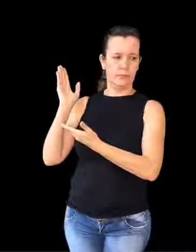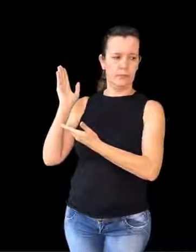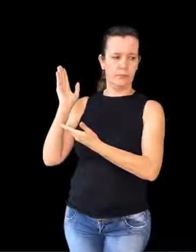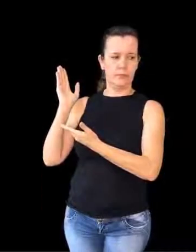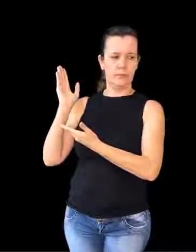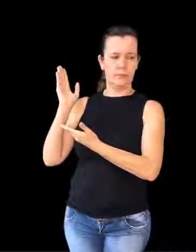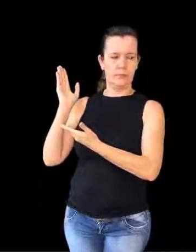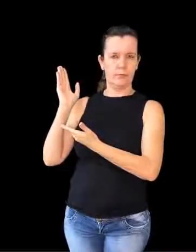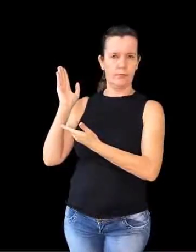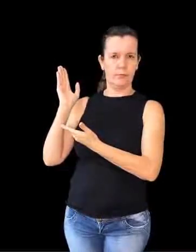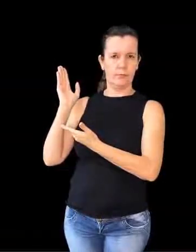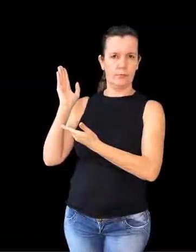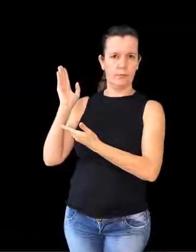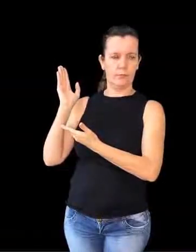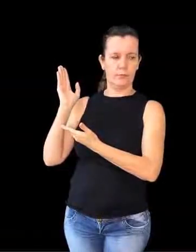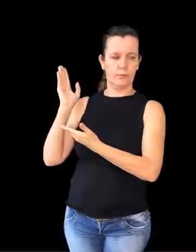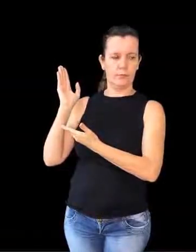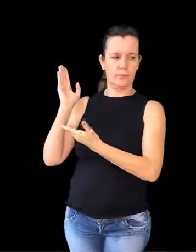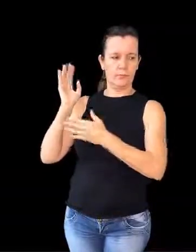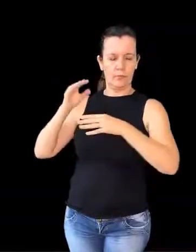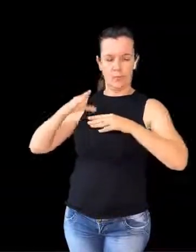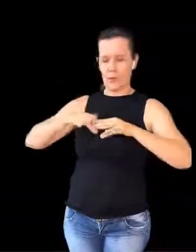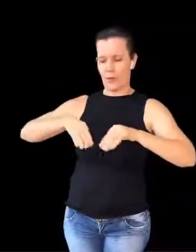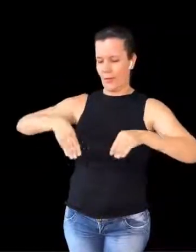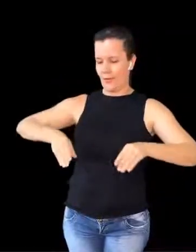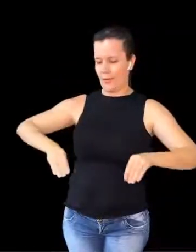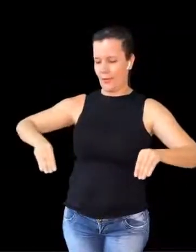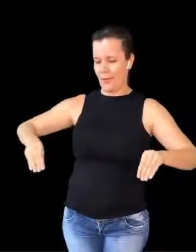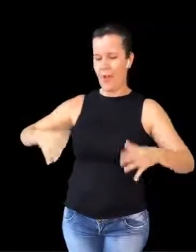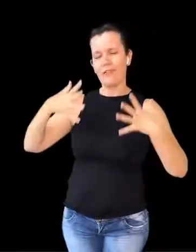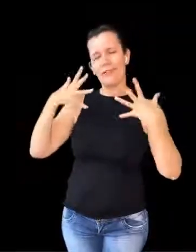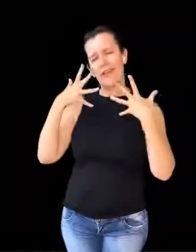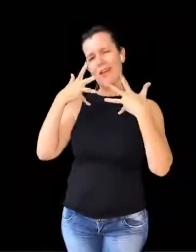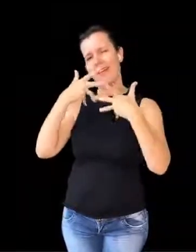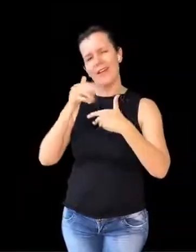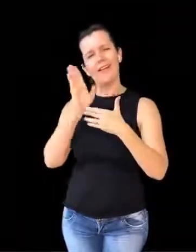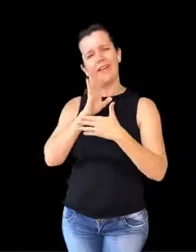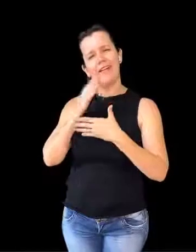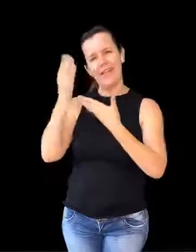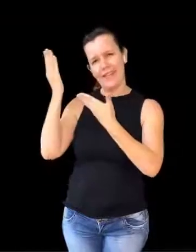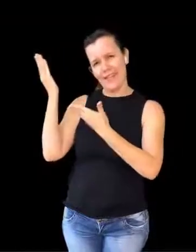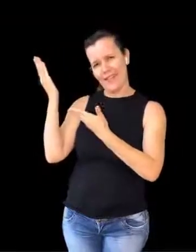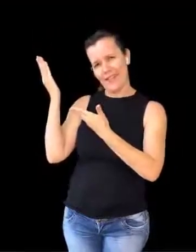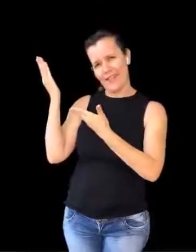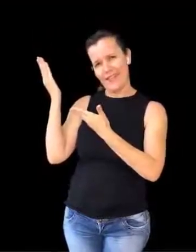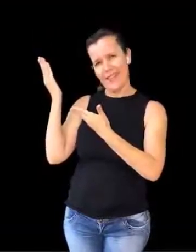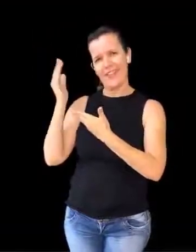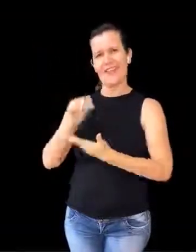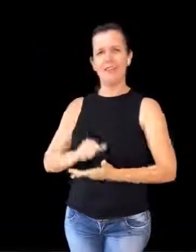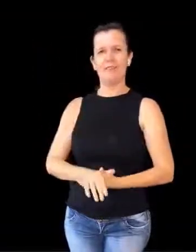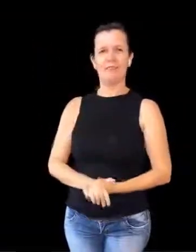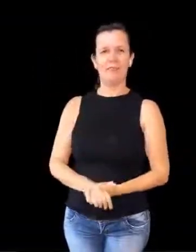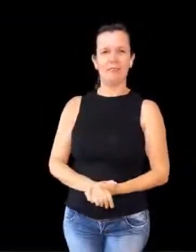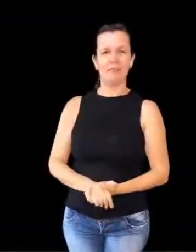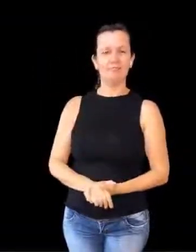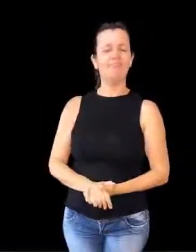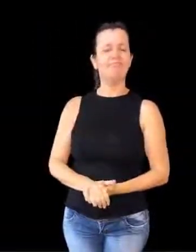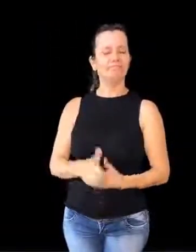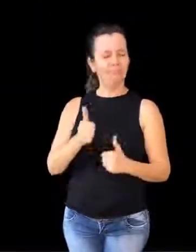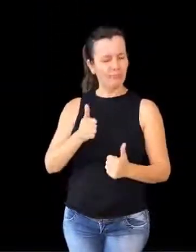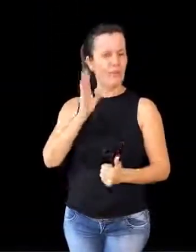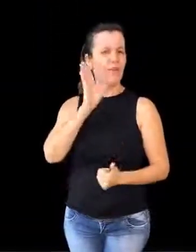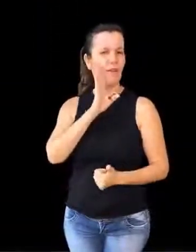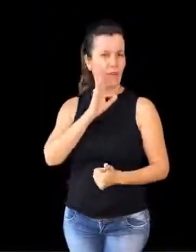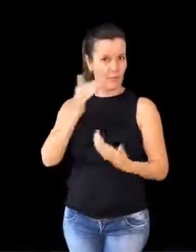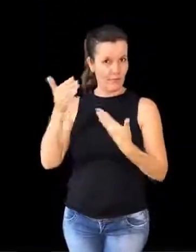fui colando, tá vendo? Olha. Aí ficou assim, ó. Entendeu? Olha.